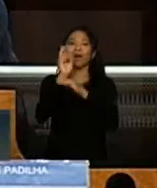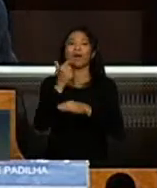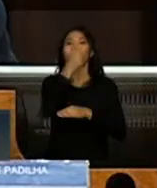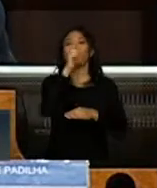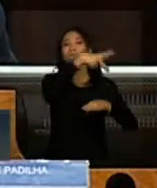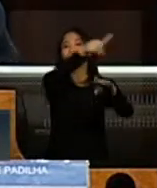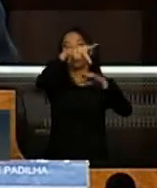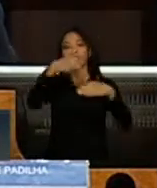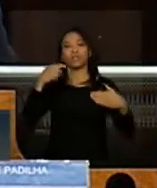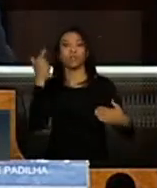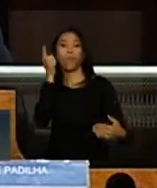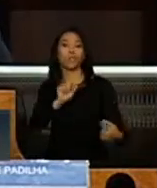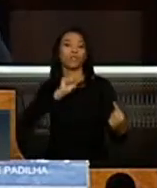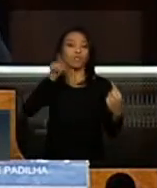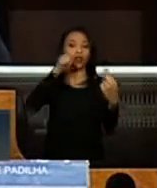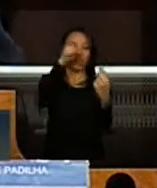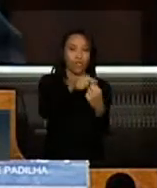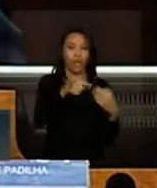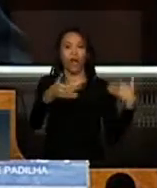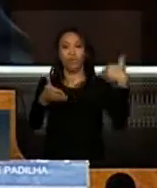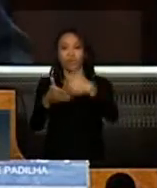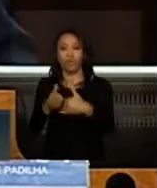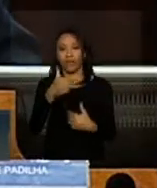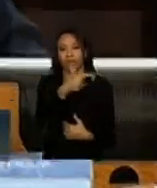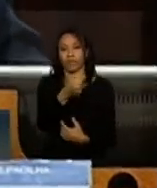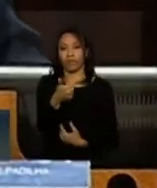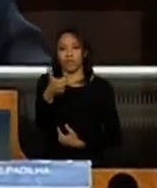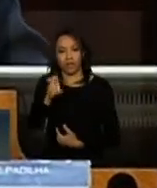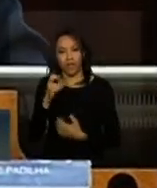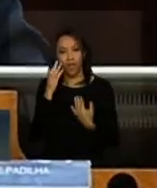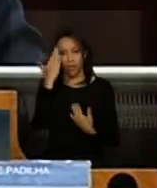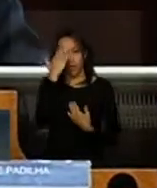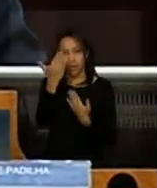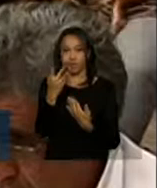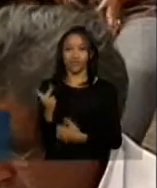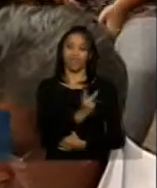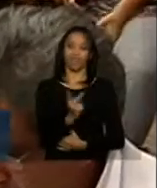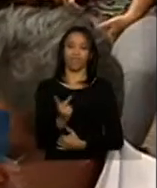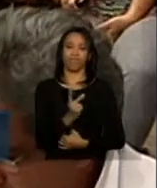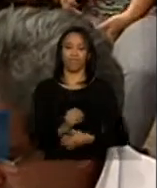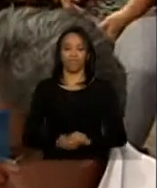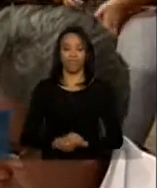até 2015. Agradecer mais uma vez o Unicef e a OPAS.